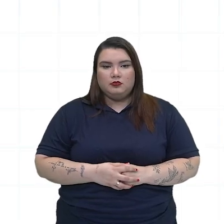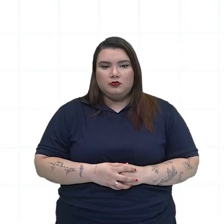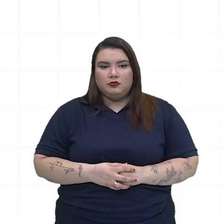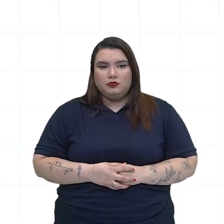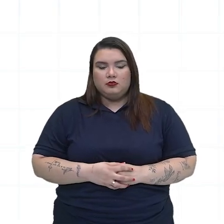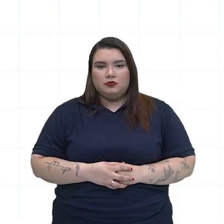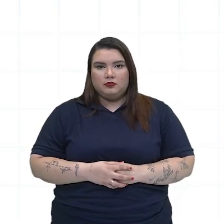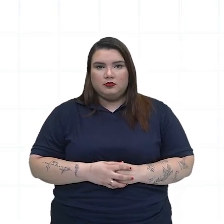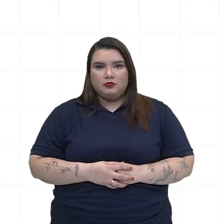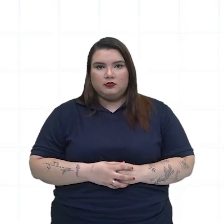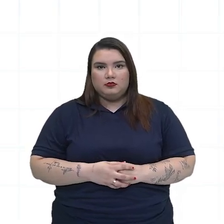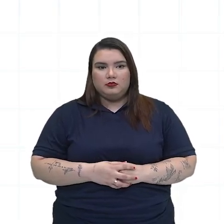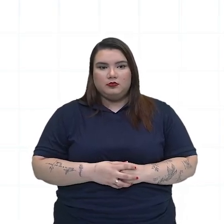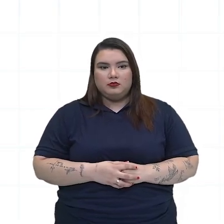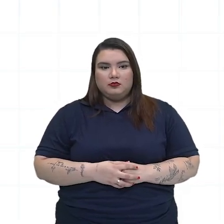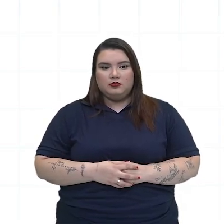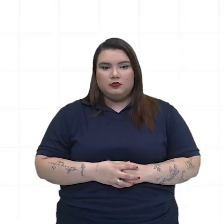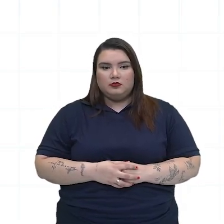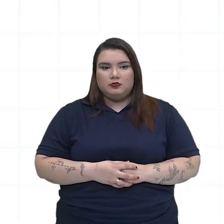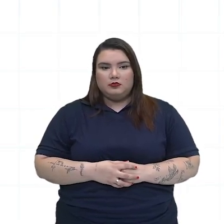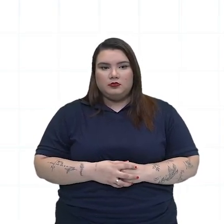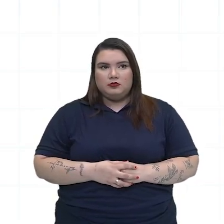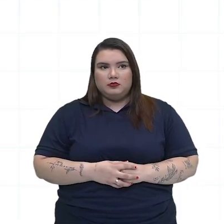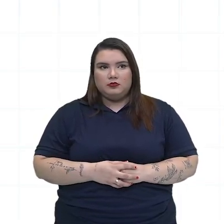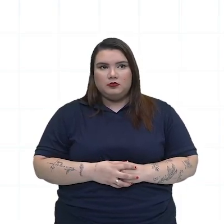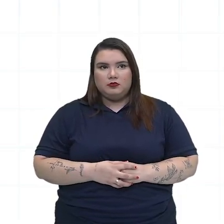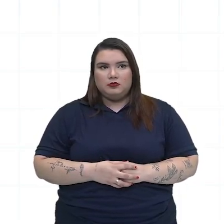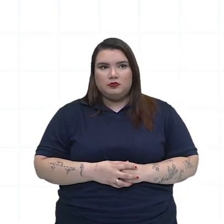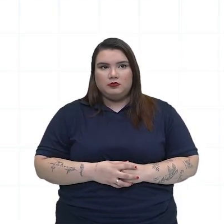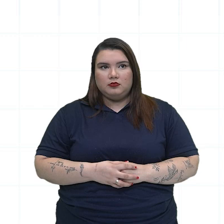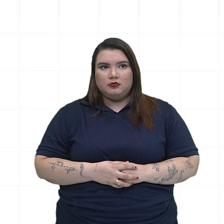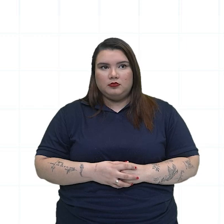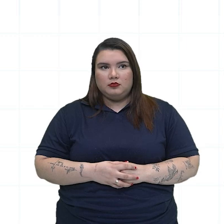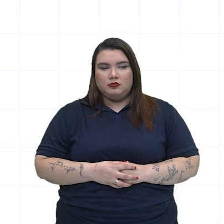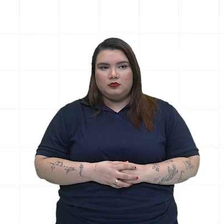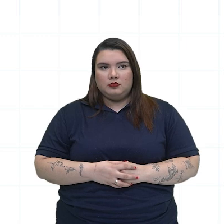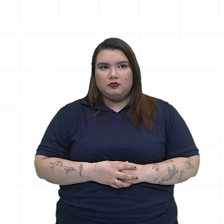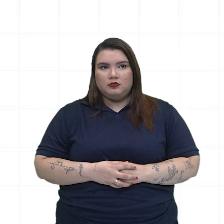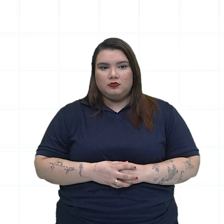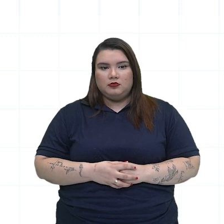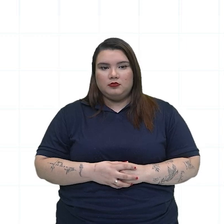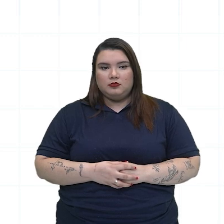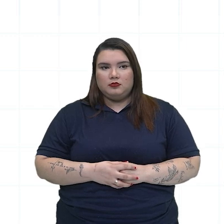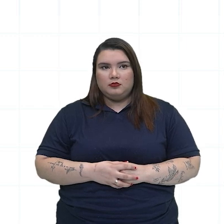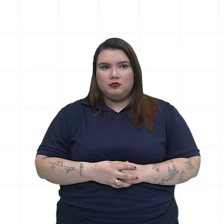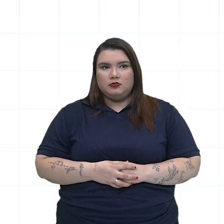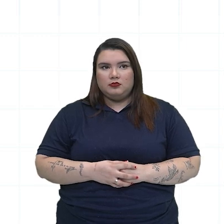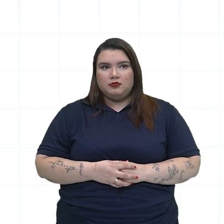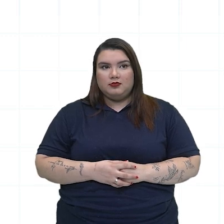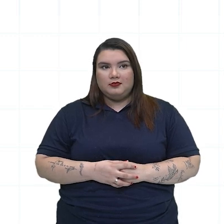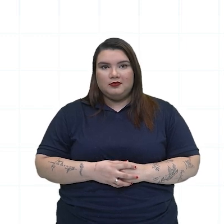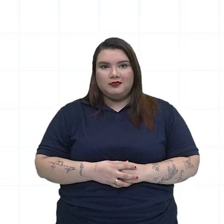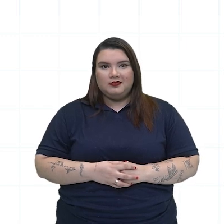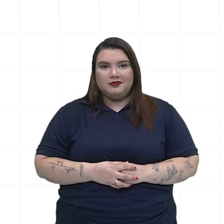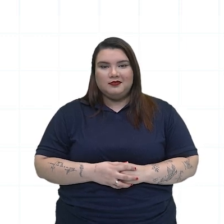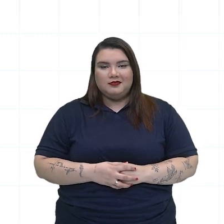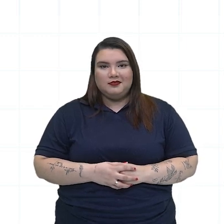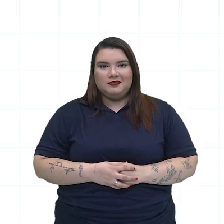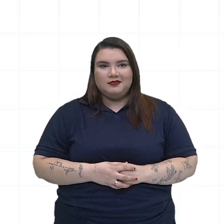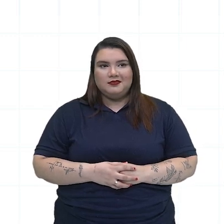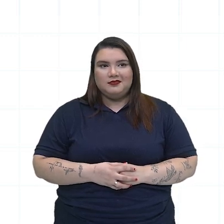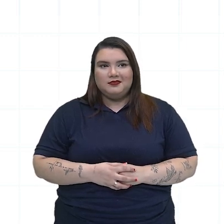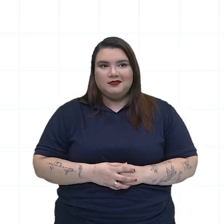certo? Vejam. Vou dar a resposta aqui para vocês, tá? Já foi?